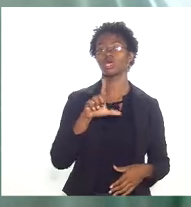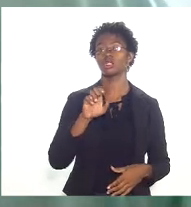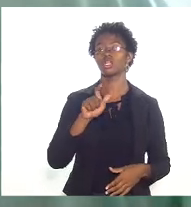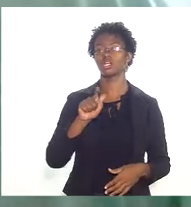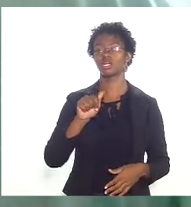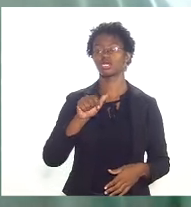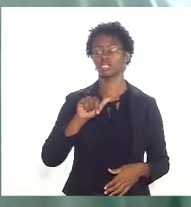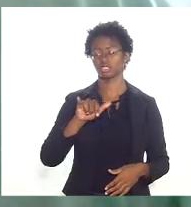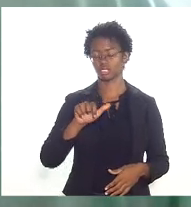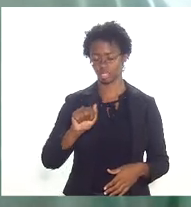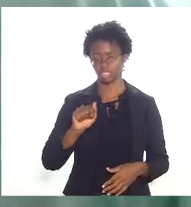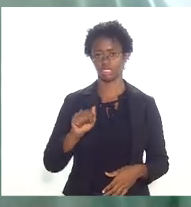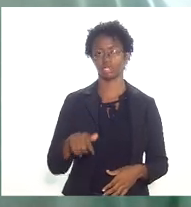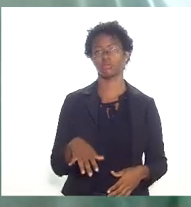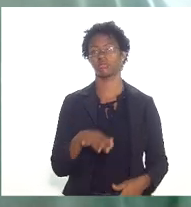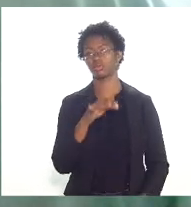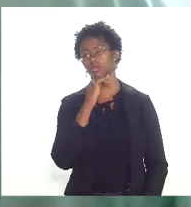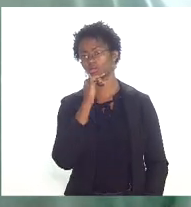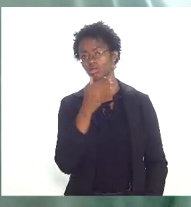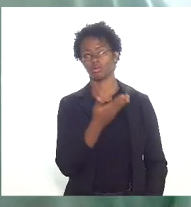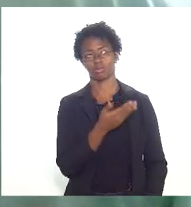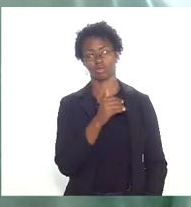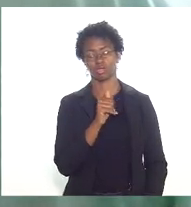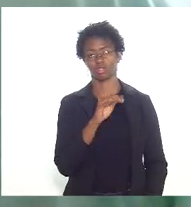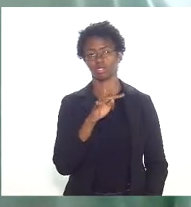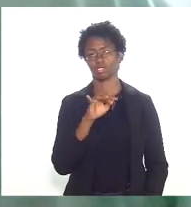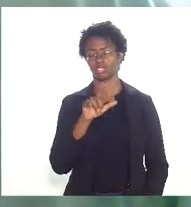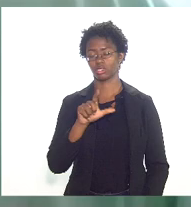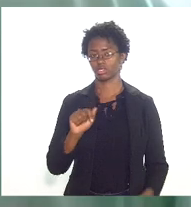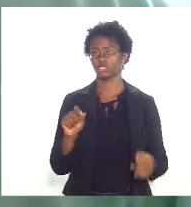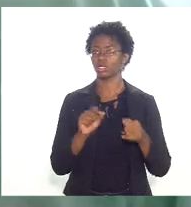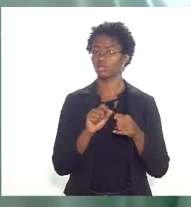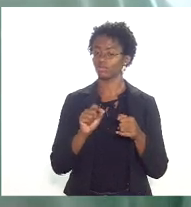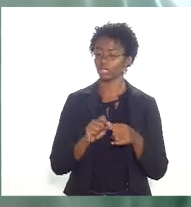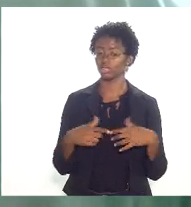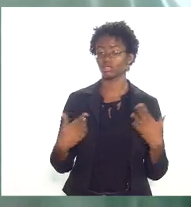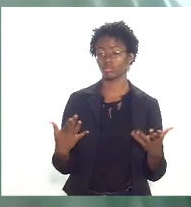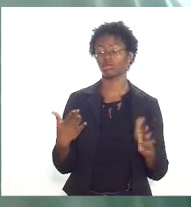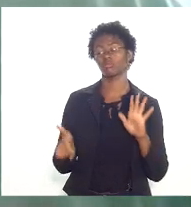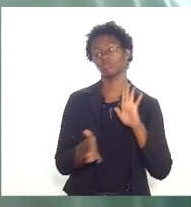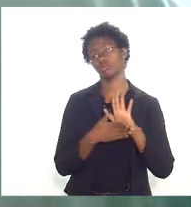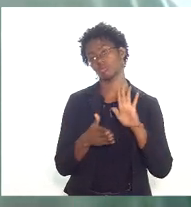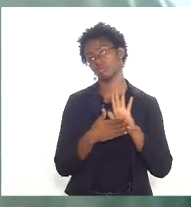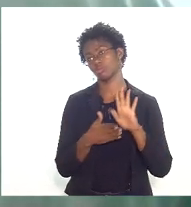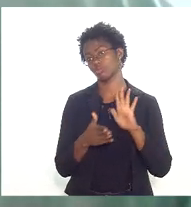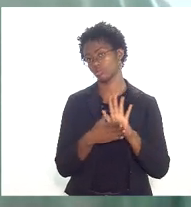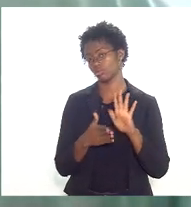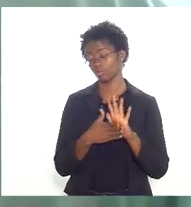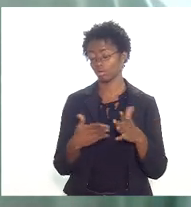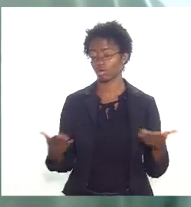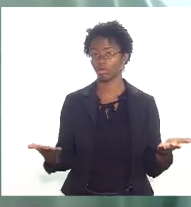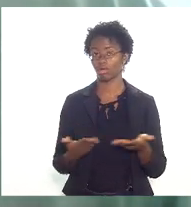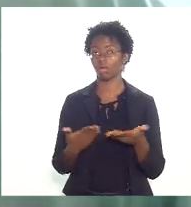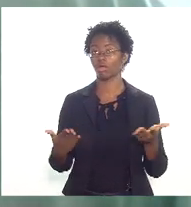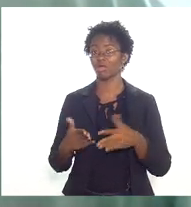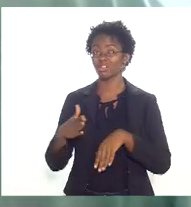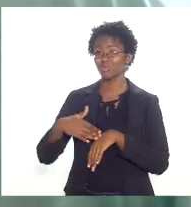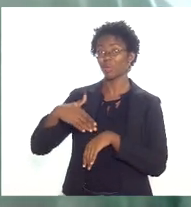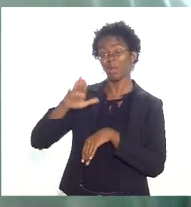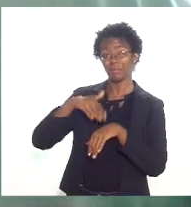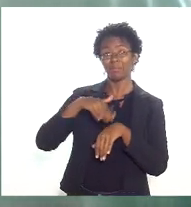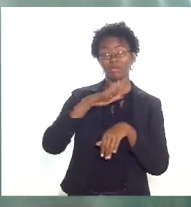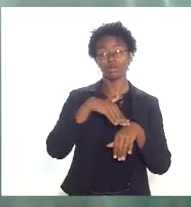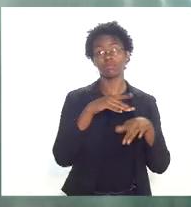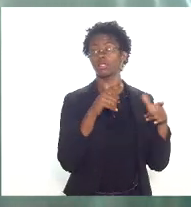nosso camarada Átila Nunes fez Nós também podemos procurar interiorização é o que foi feita